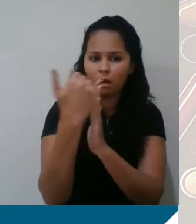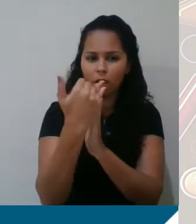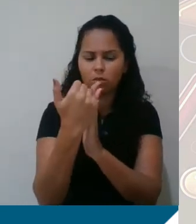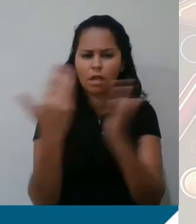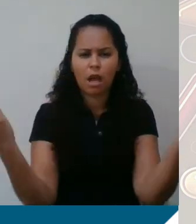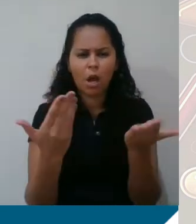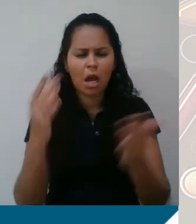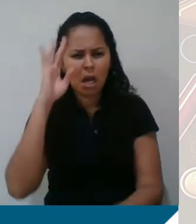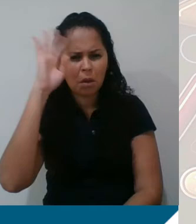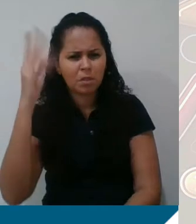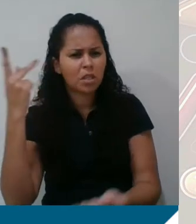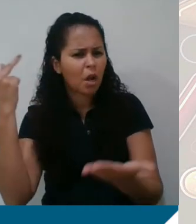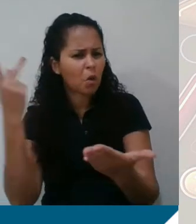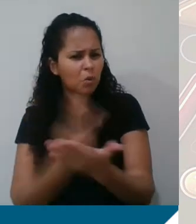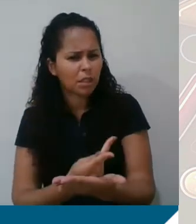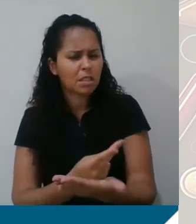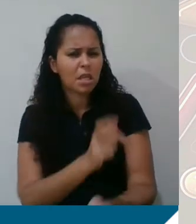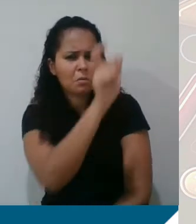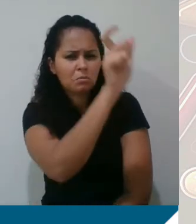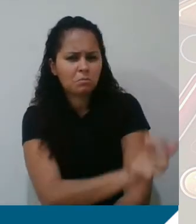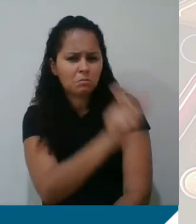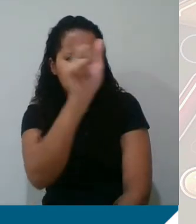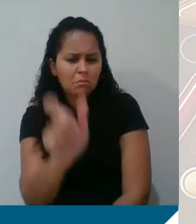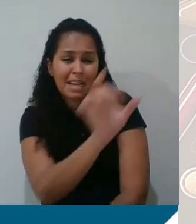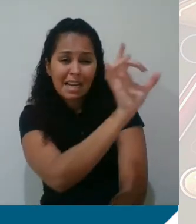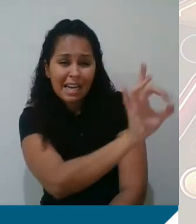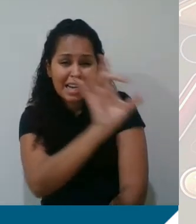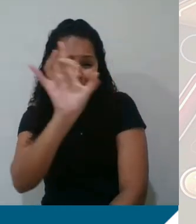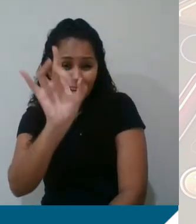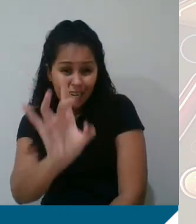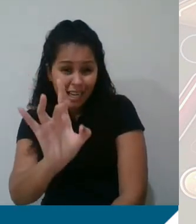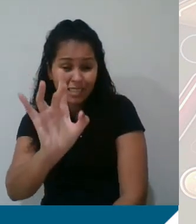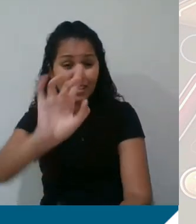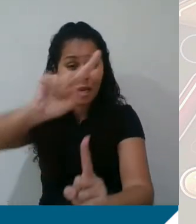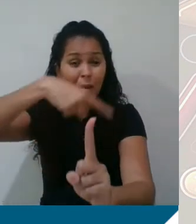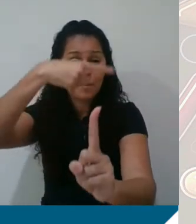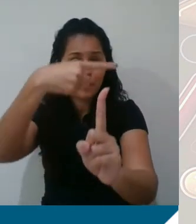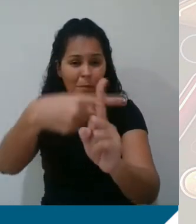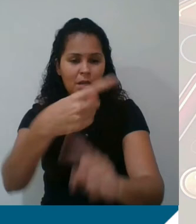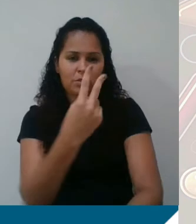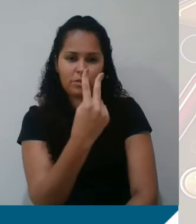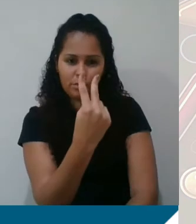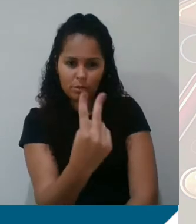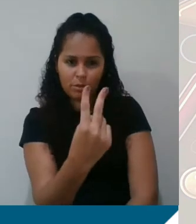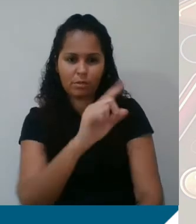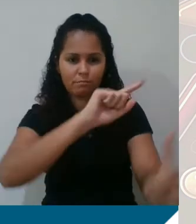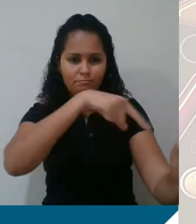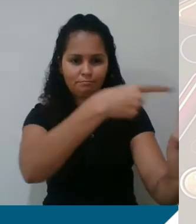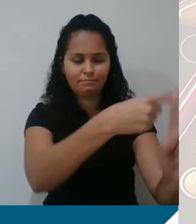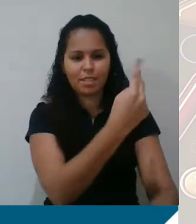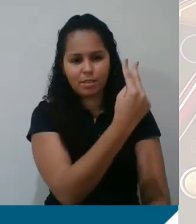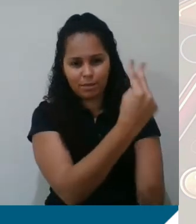uma taxa altíssima. E suponha que isso se repita para cada uma pessoa contaminada, ou seja, cada um desses dois novos